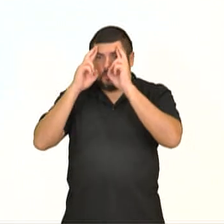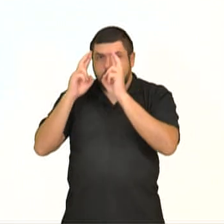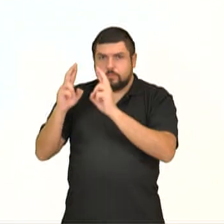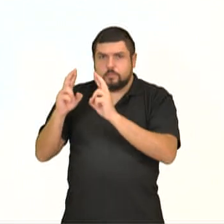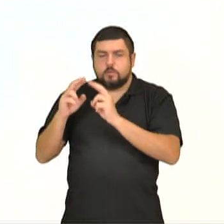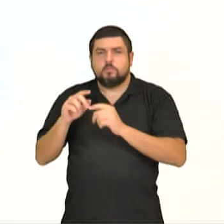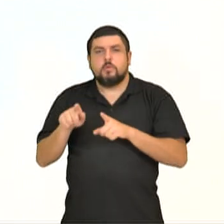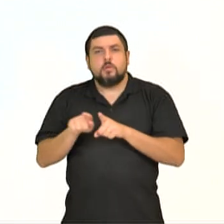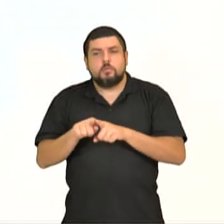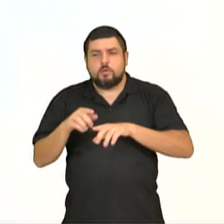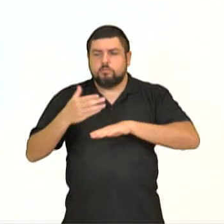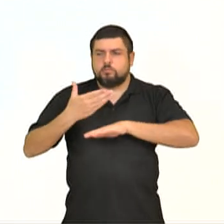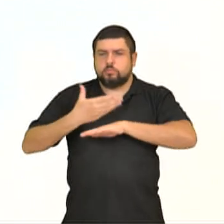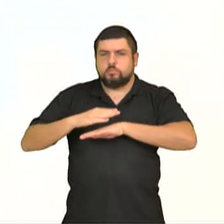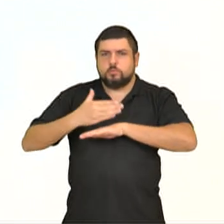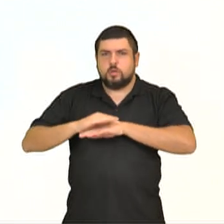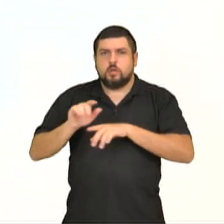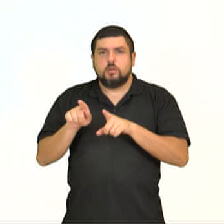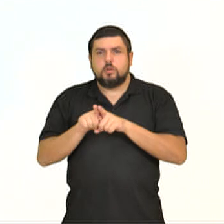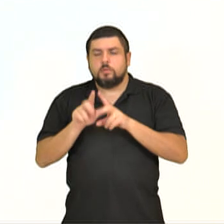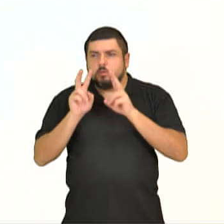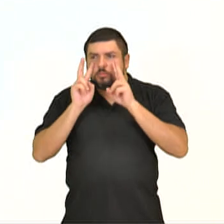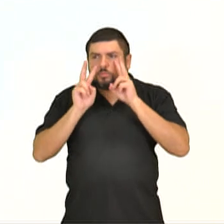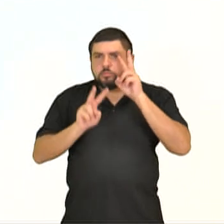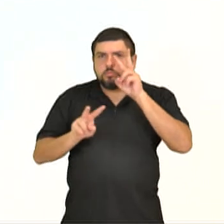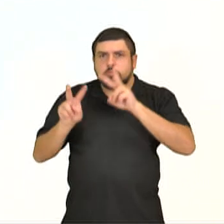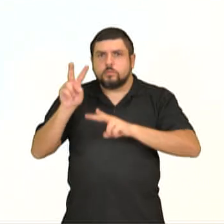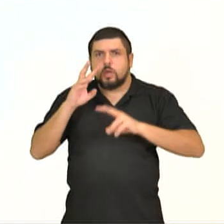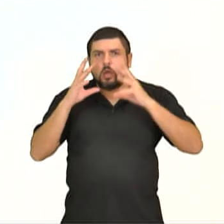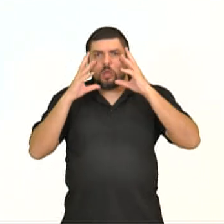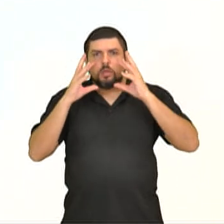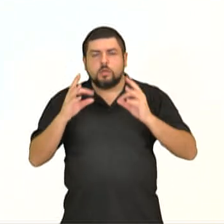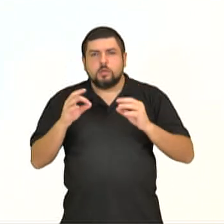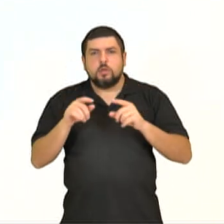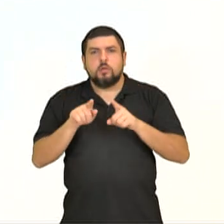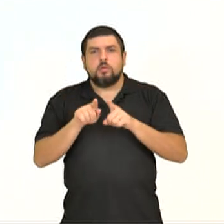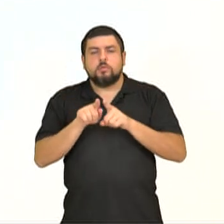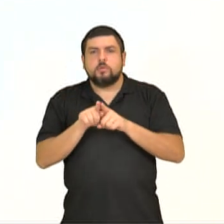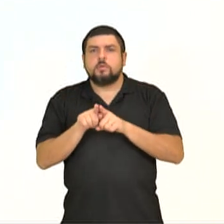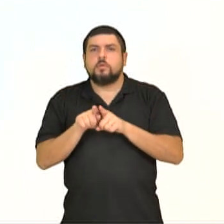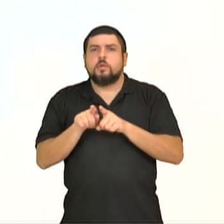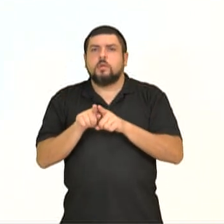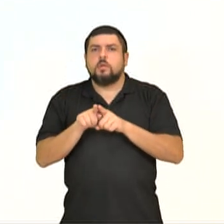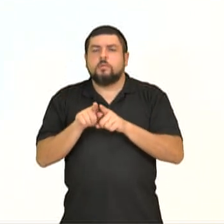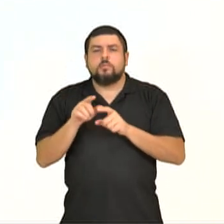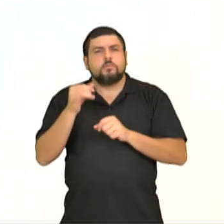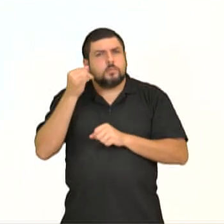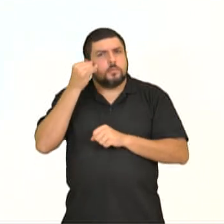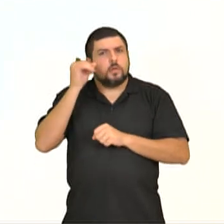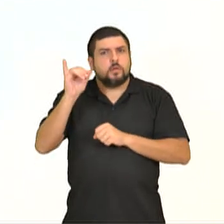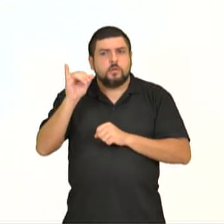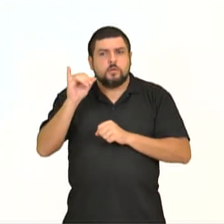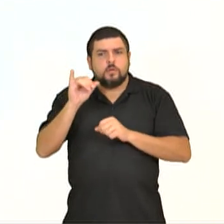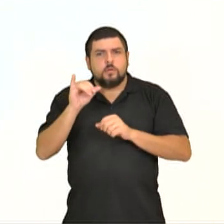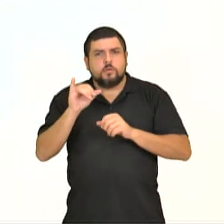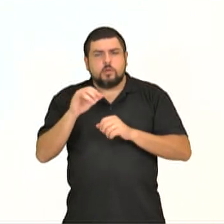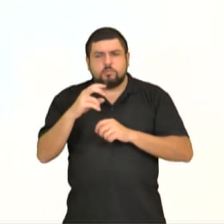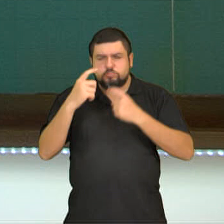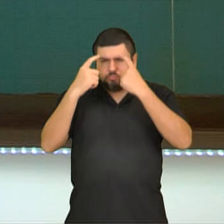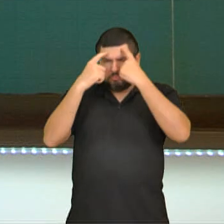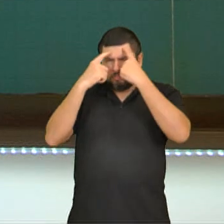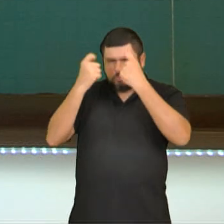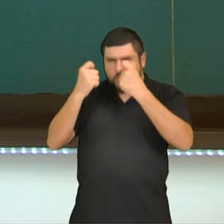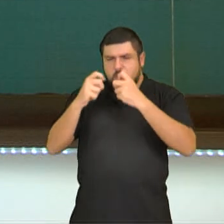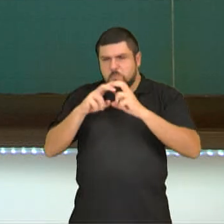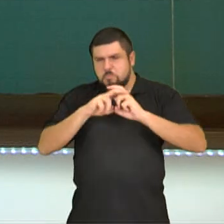vigilância, segurança e não utilizar para agressões. Vamos nos apropriar disso não só com a capoeira, né?